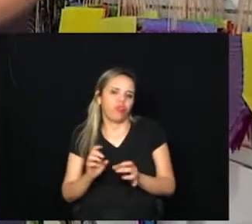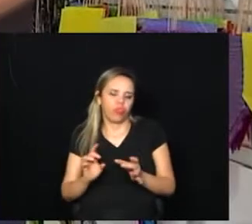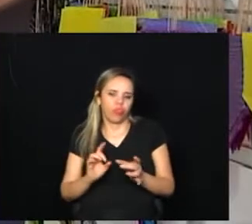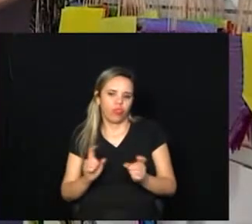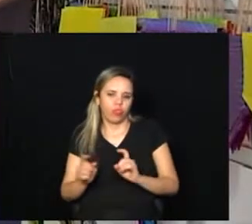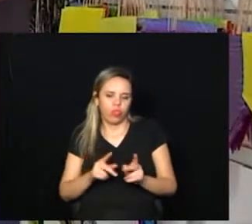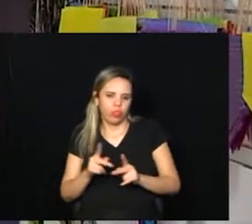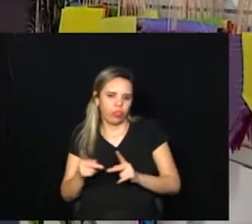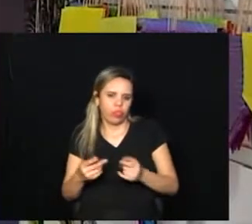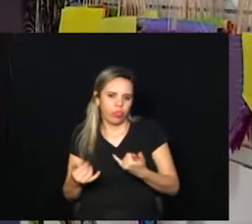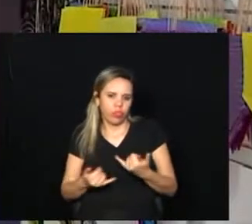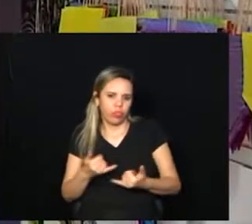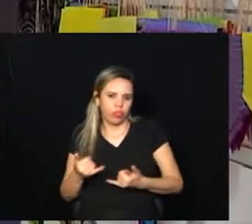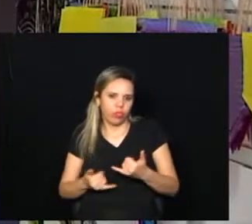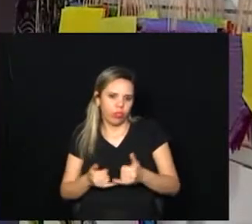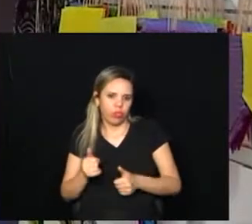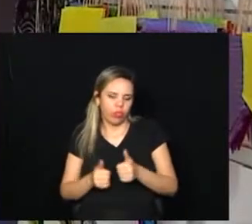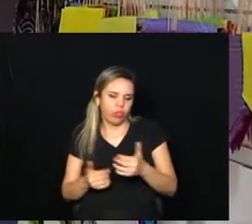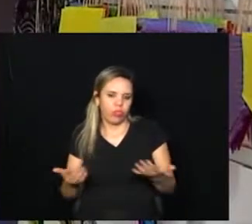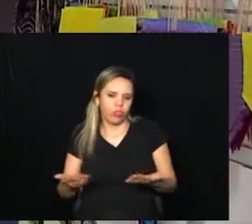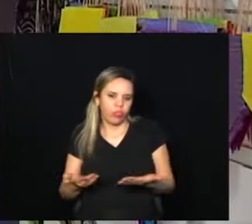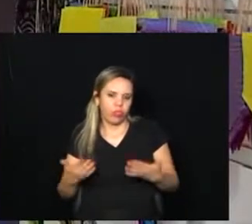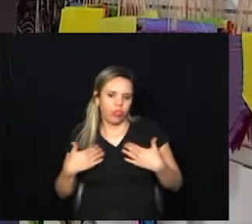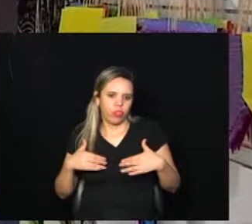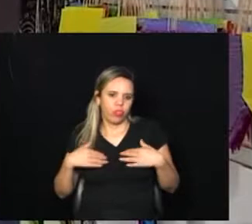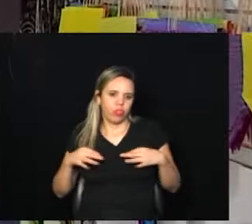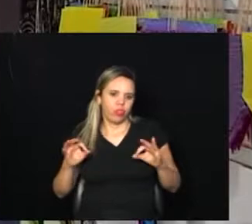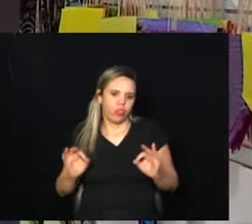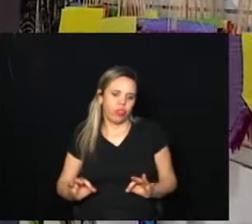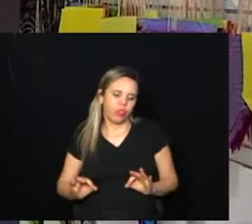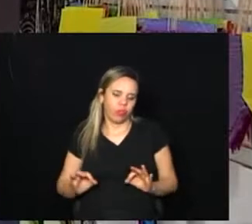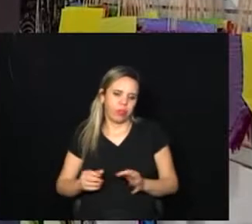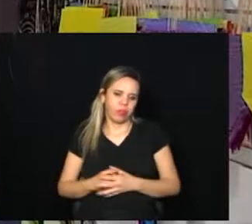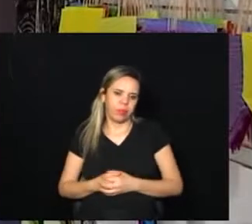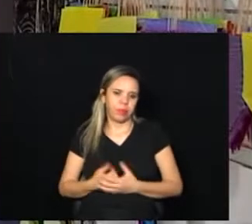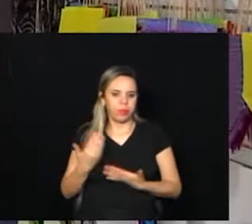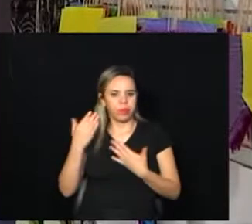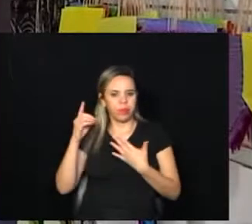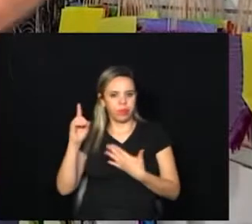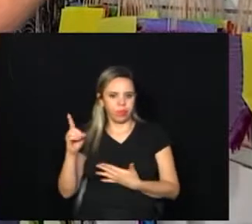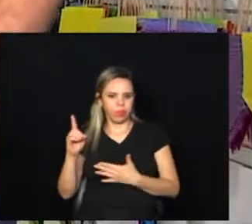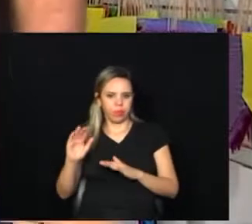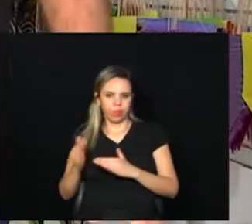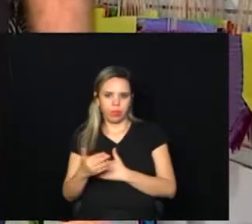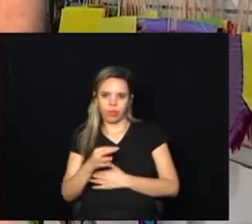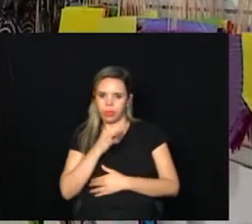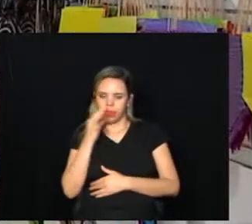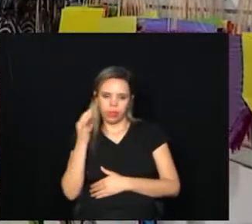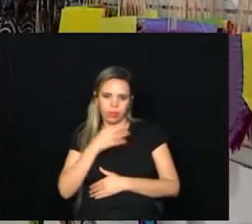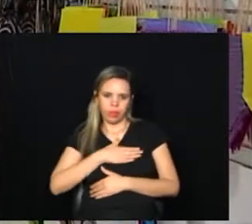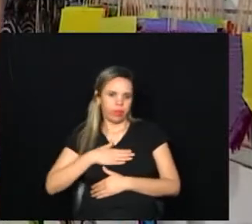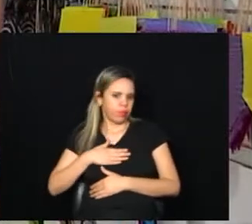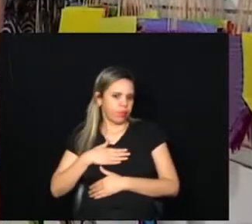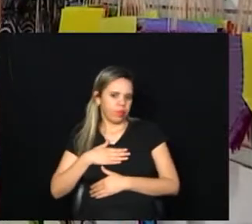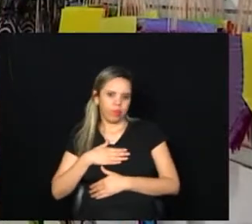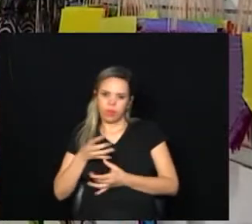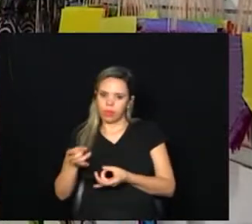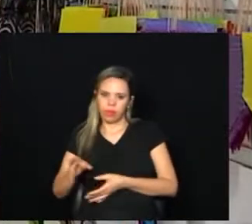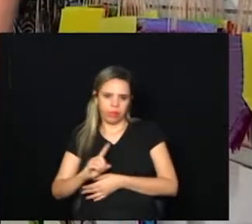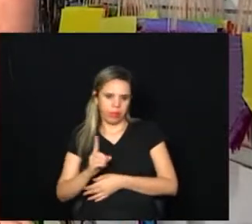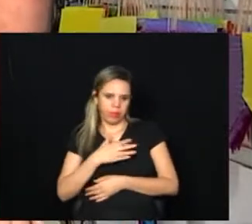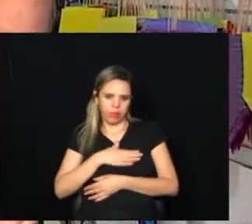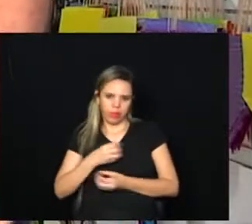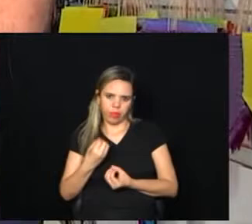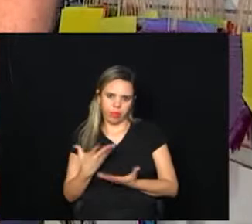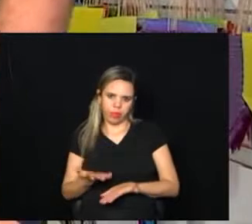para brincar. Aí hoje o bairro ficou mais tranquilo, né? Mas graças a Deus é um bairro que eu não tenho intenção nenhuma de sair daqui, que eu gosto